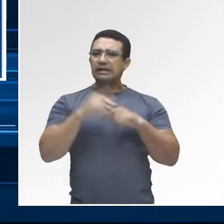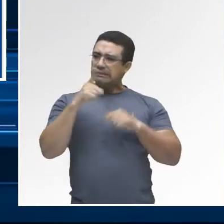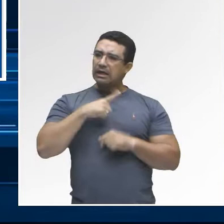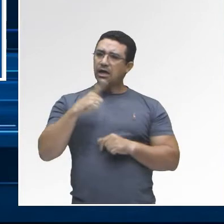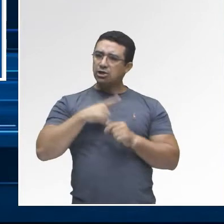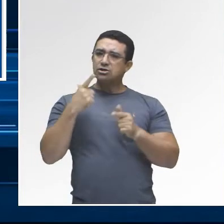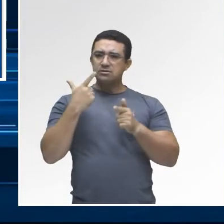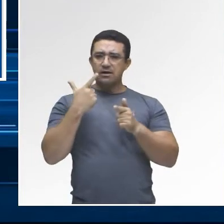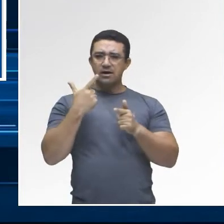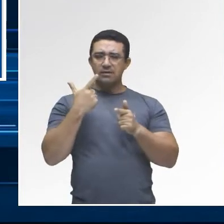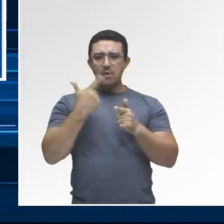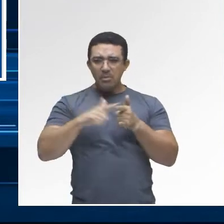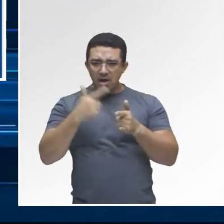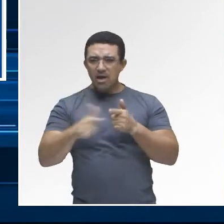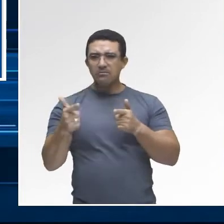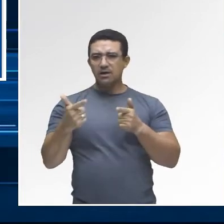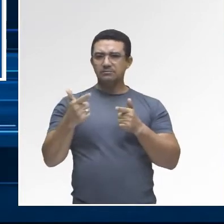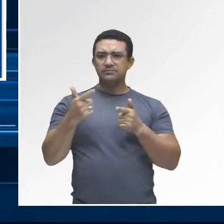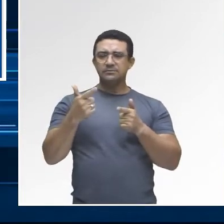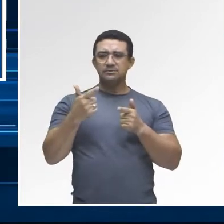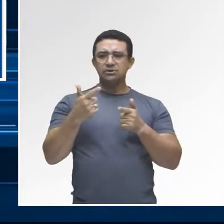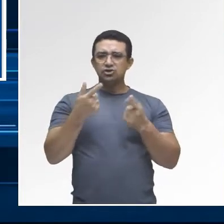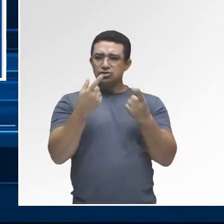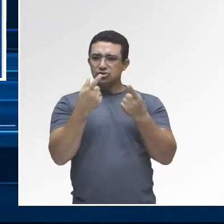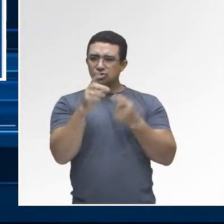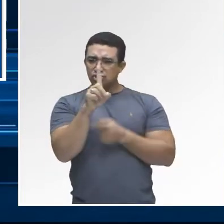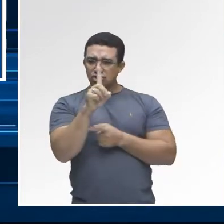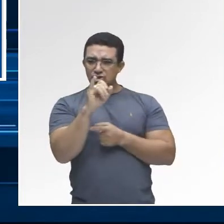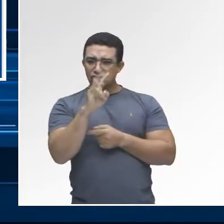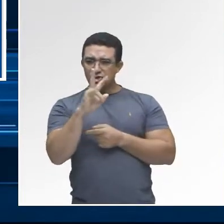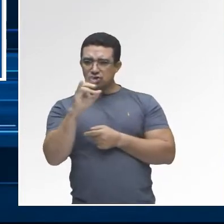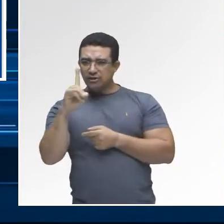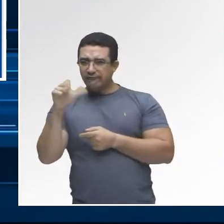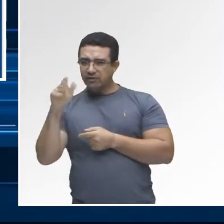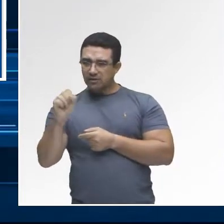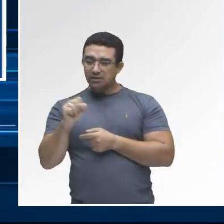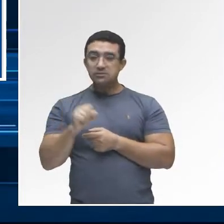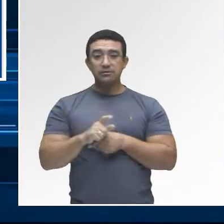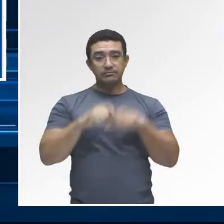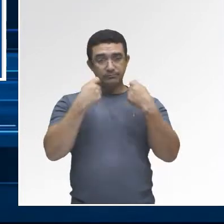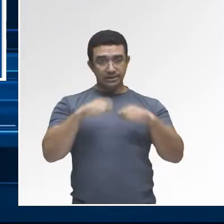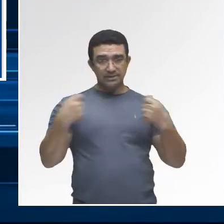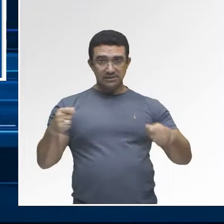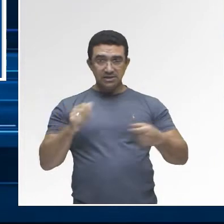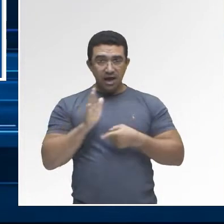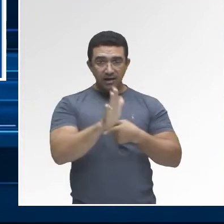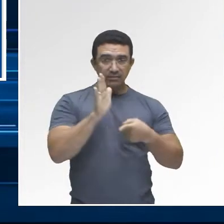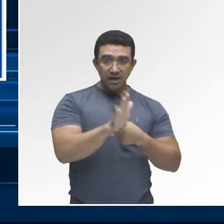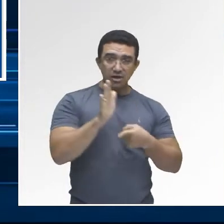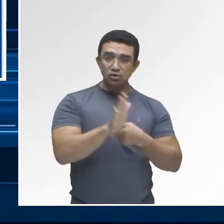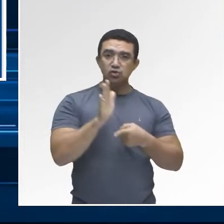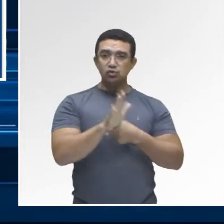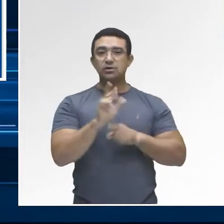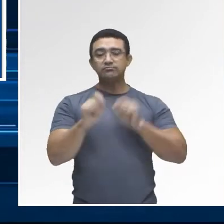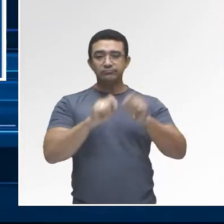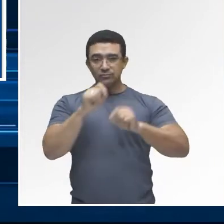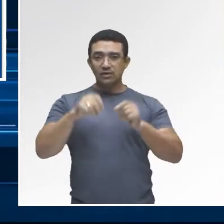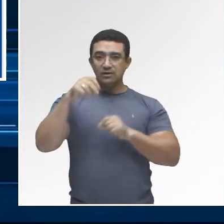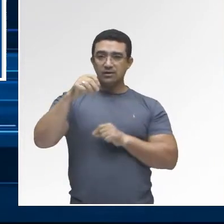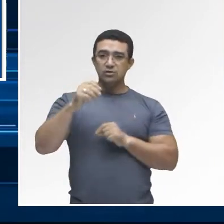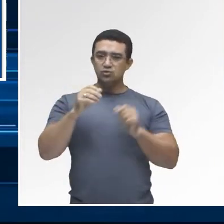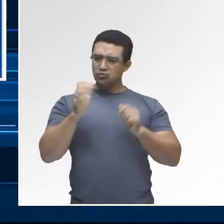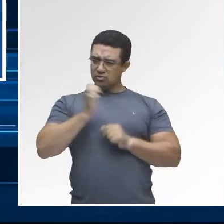patrícios e dependem da influência deles, tá? Então, eles ficam ali orbitando, girando em torno desses patrícios. E